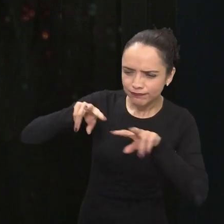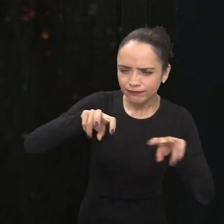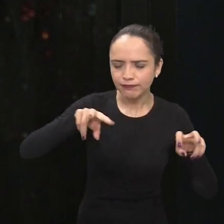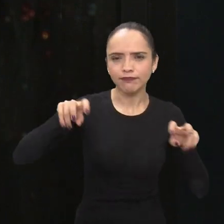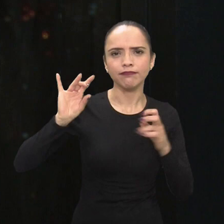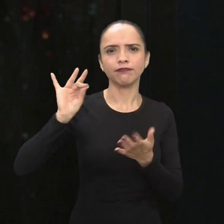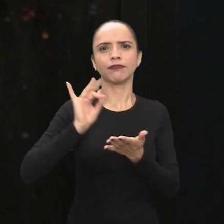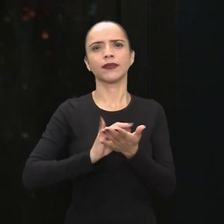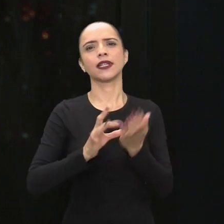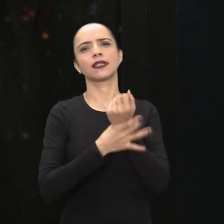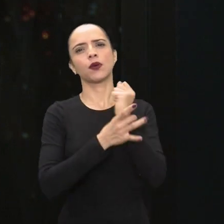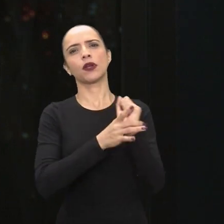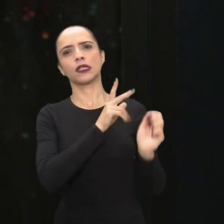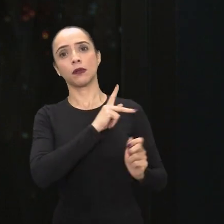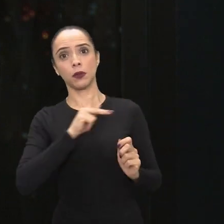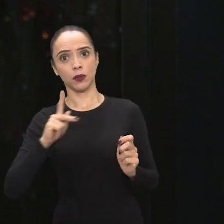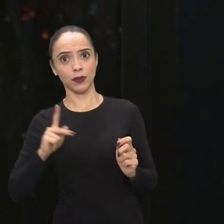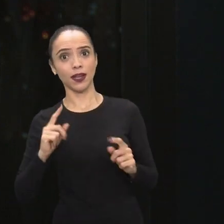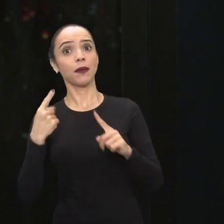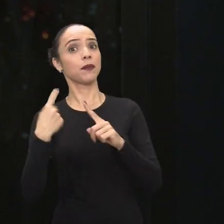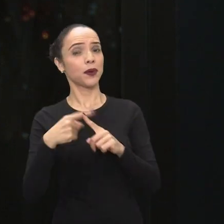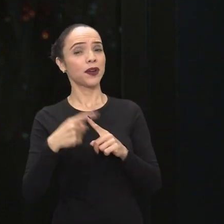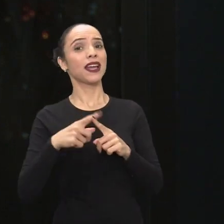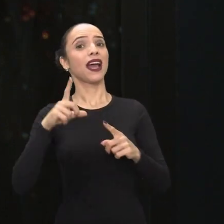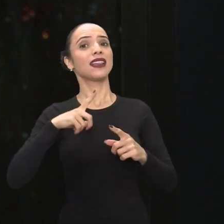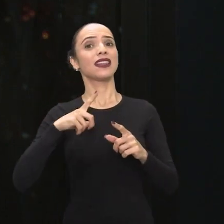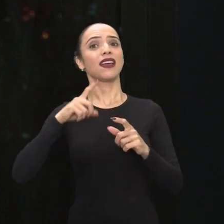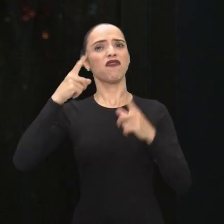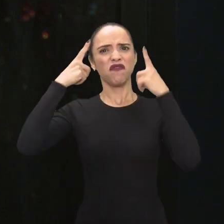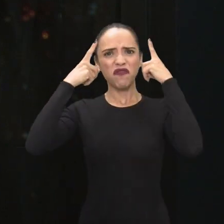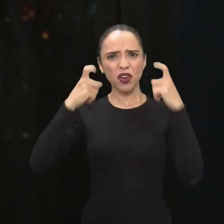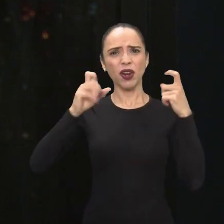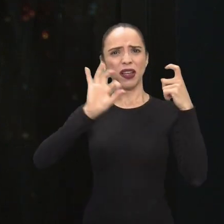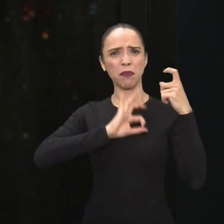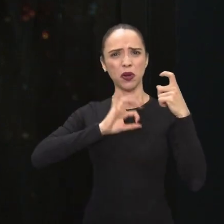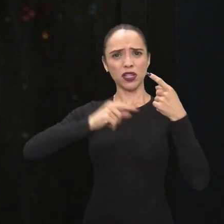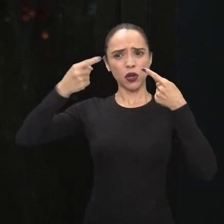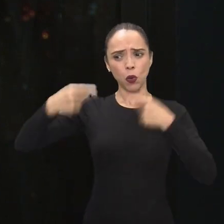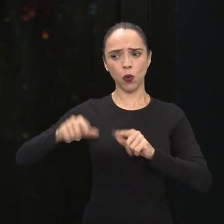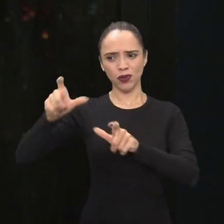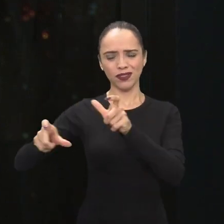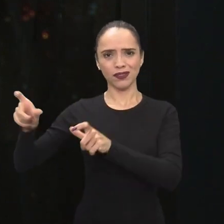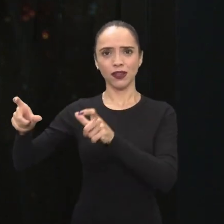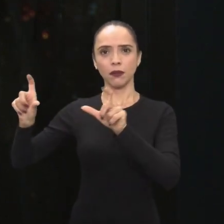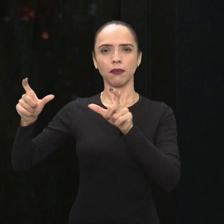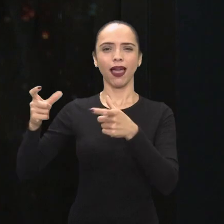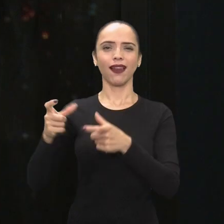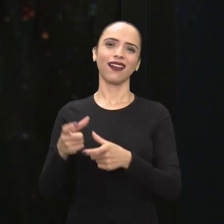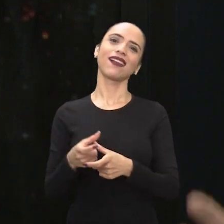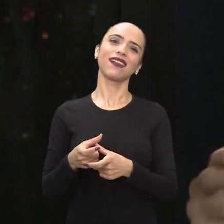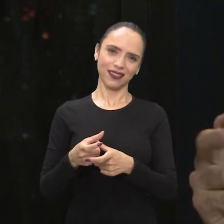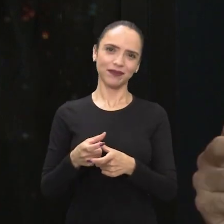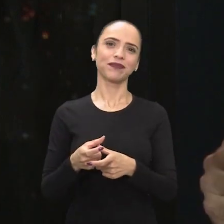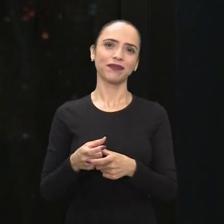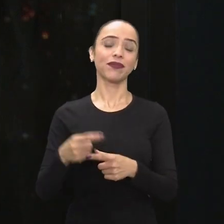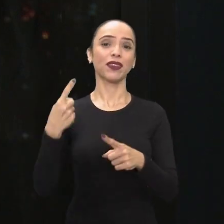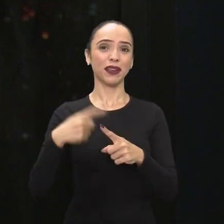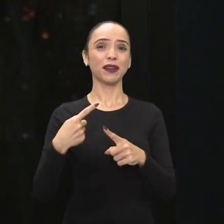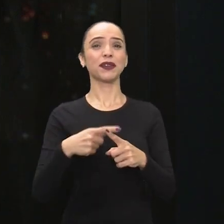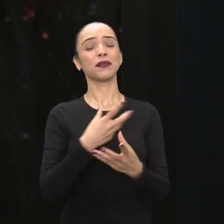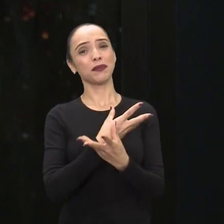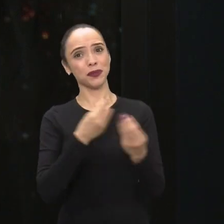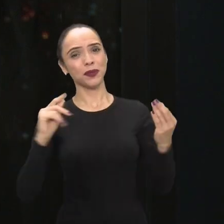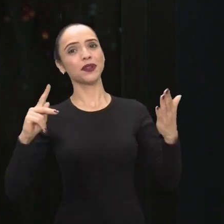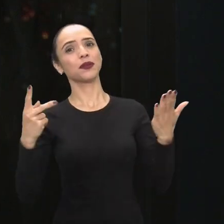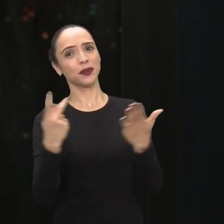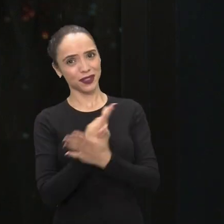reduzir de certa forma a violência da polícia ostensiva A grande maioria no combate digamos assim